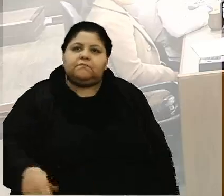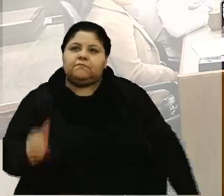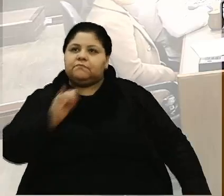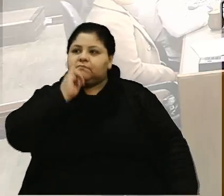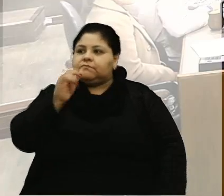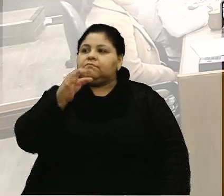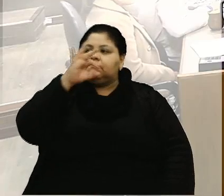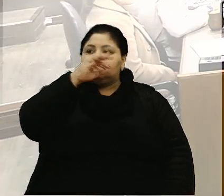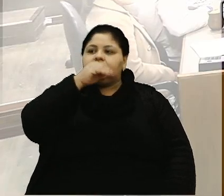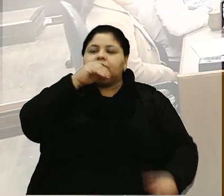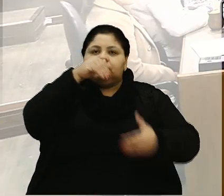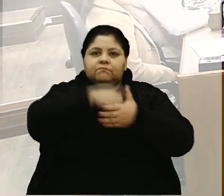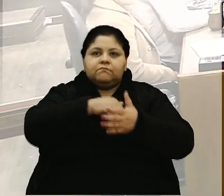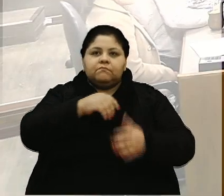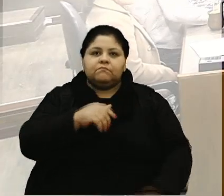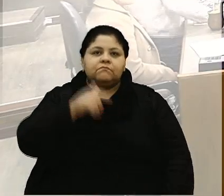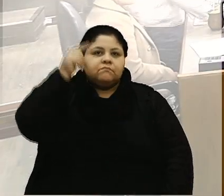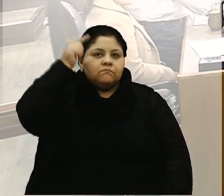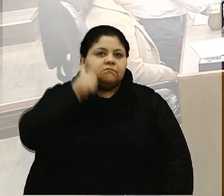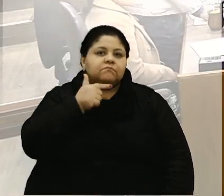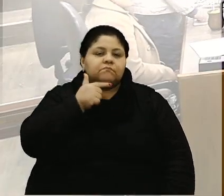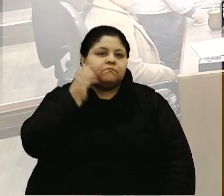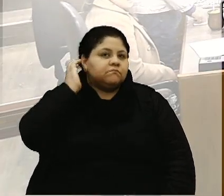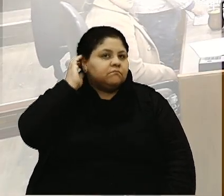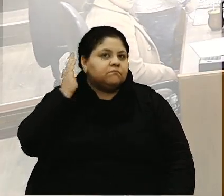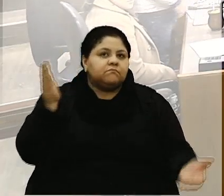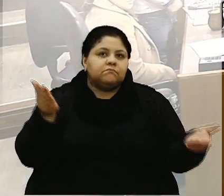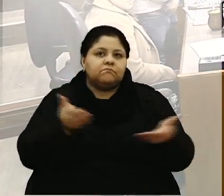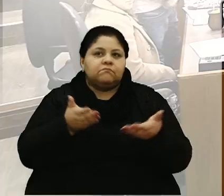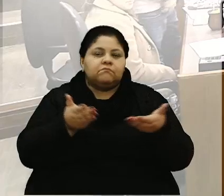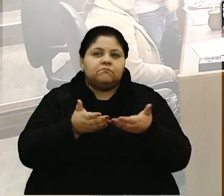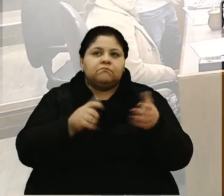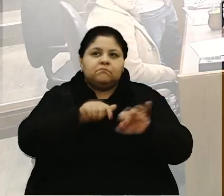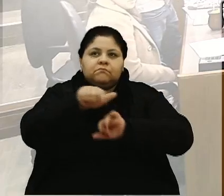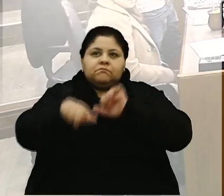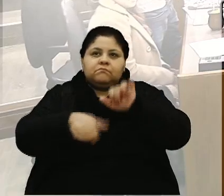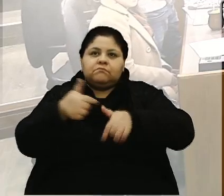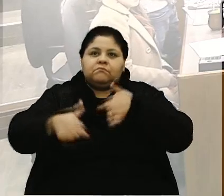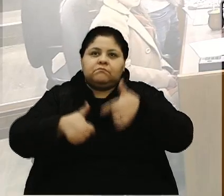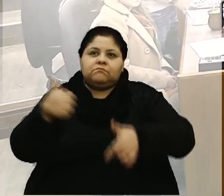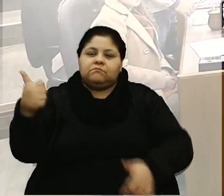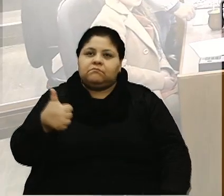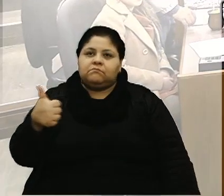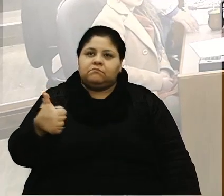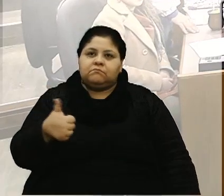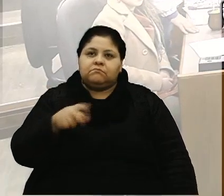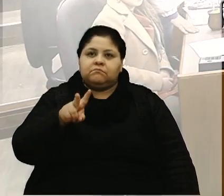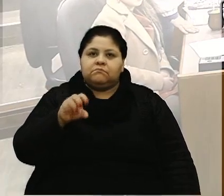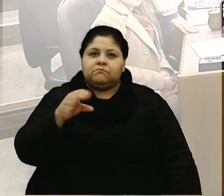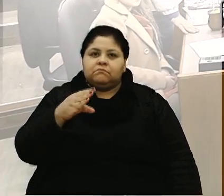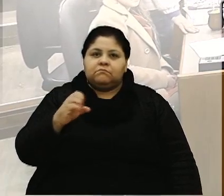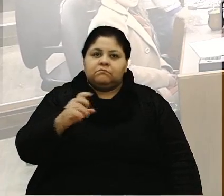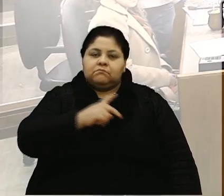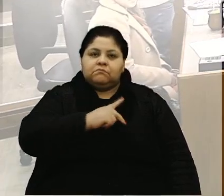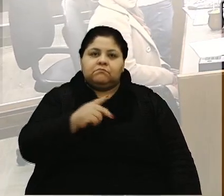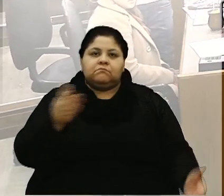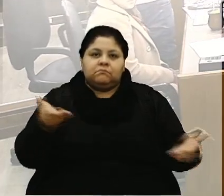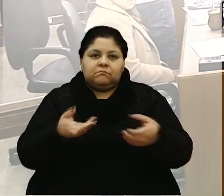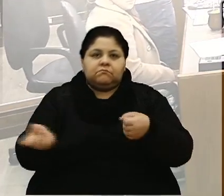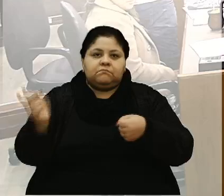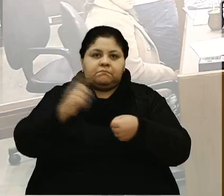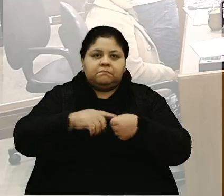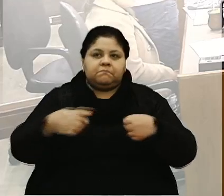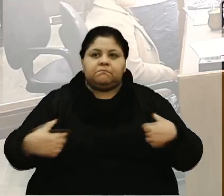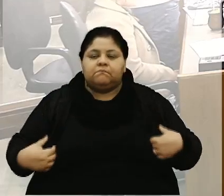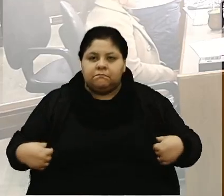De voto, o vereador Lucas Carenhato. No momento, só que passa os trabalhos rapidinho aqui para o primeiro vice-presidente e já retorno. Obrigado, presidente.